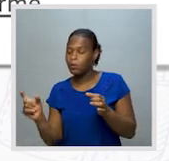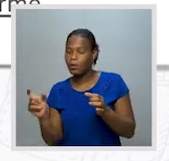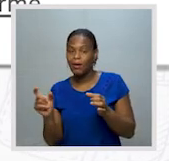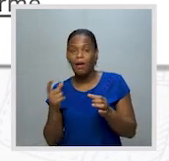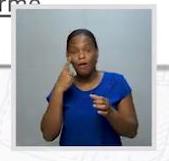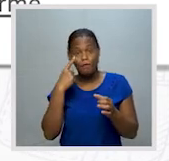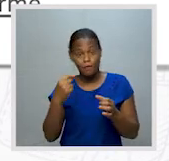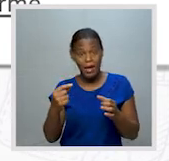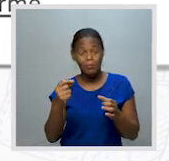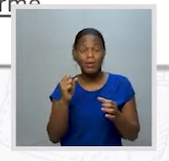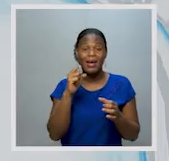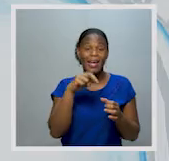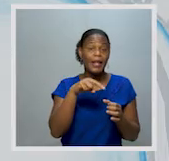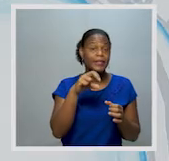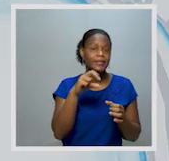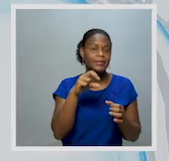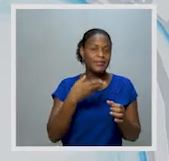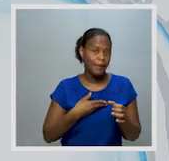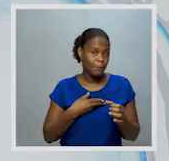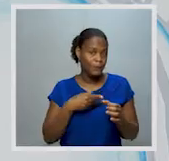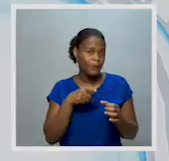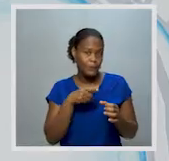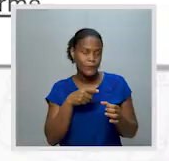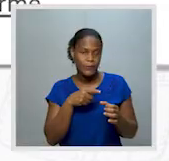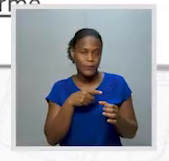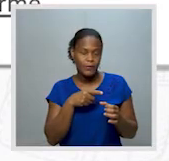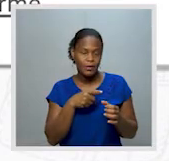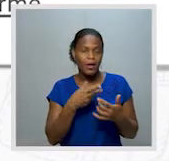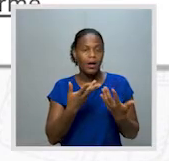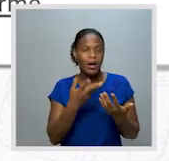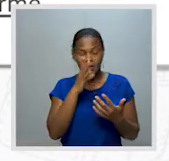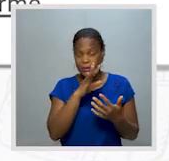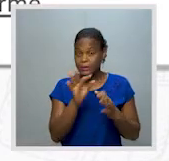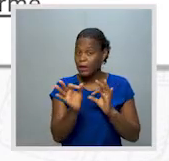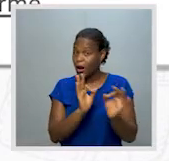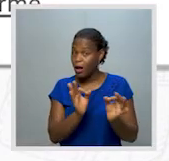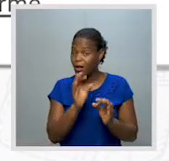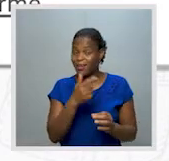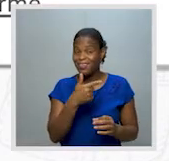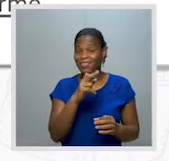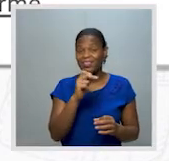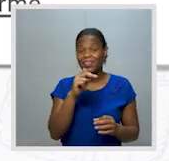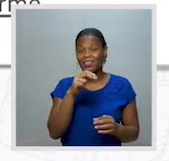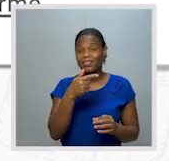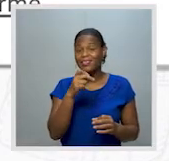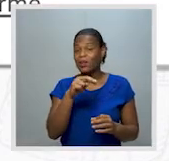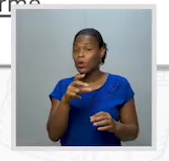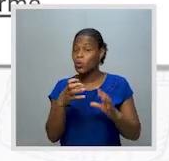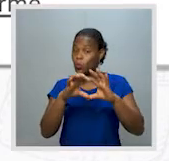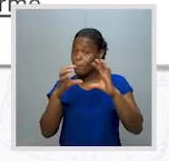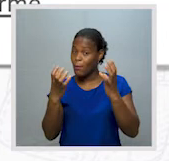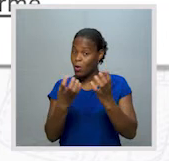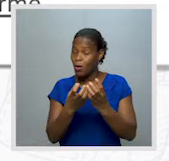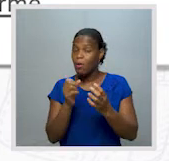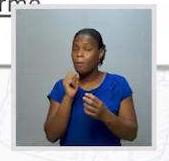no gerúndio. E como é que fica então a frase? A frase fica: em se tratando de uma bola,